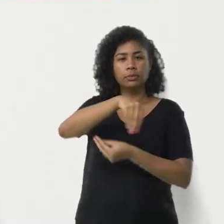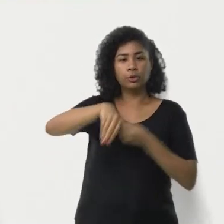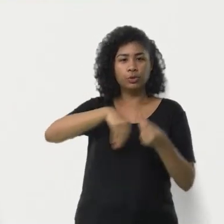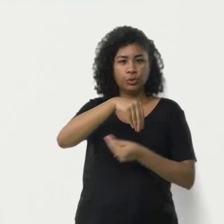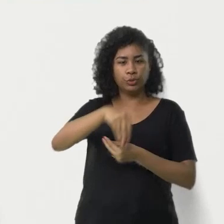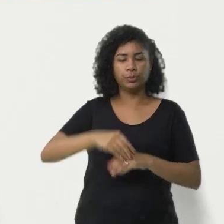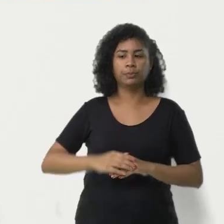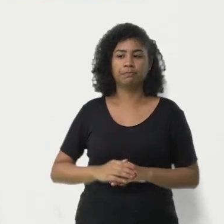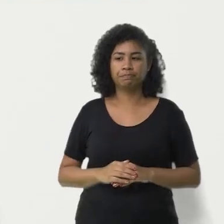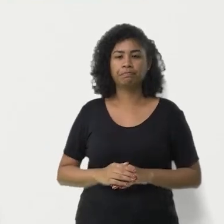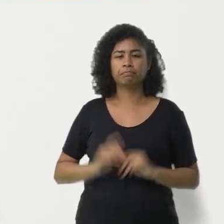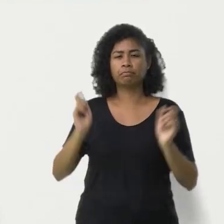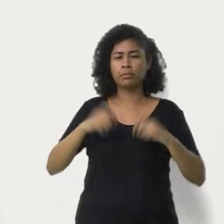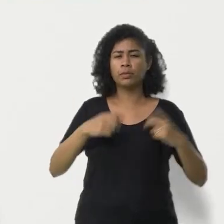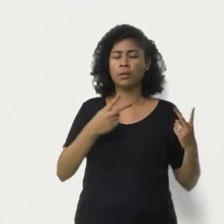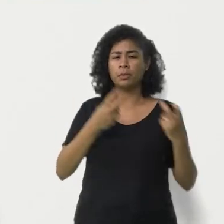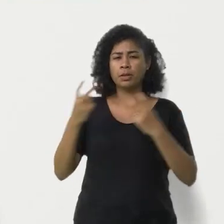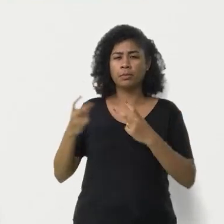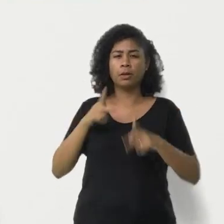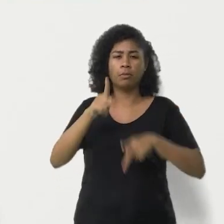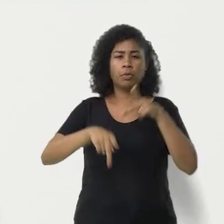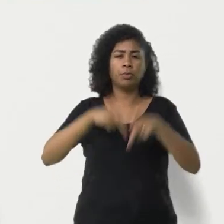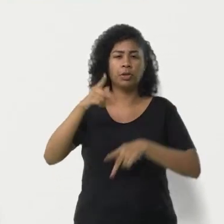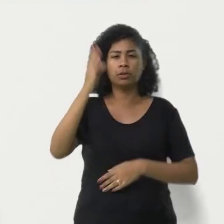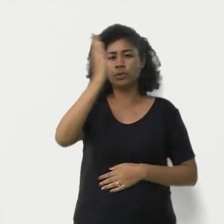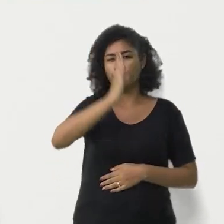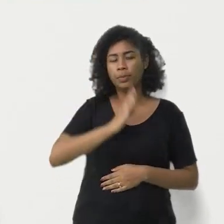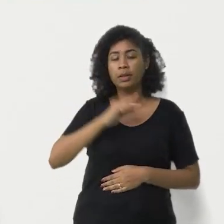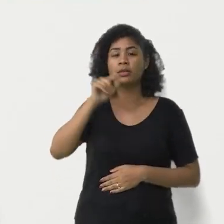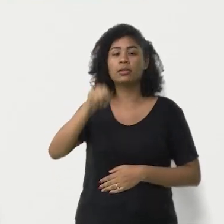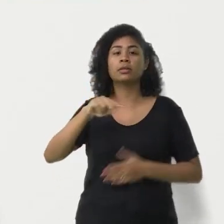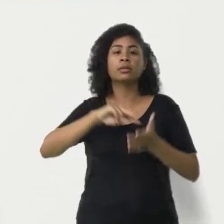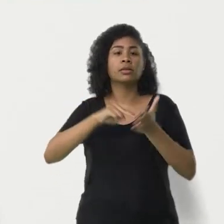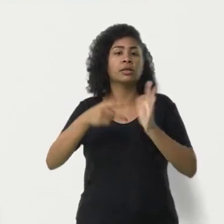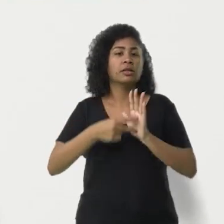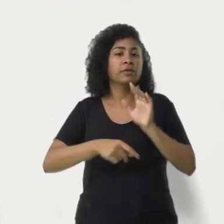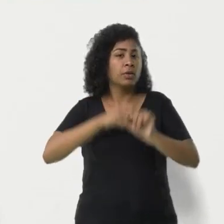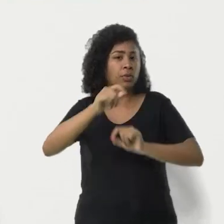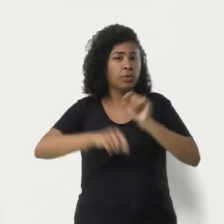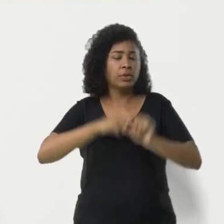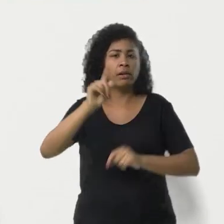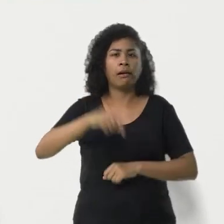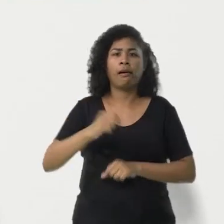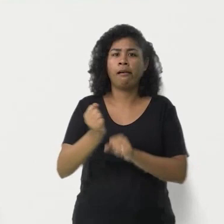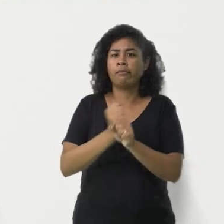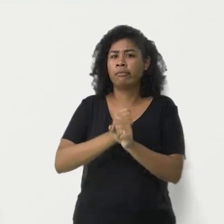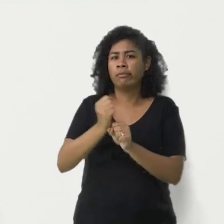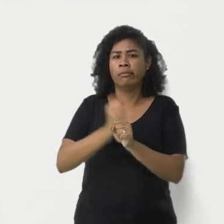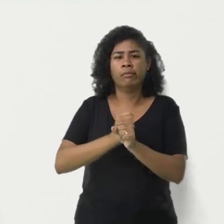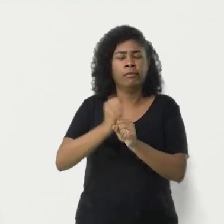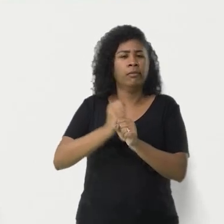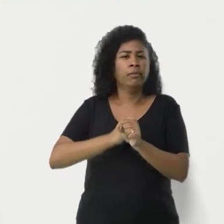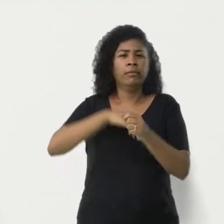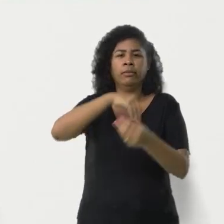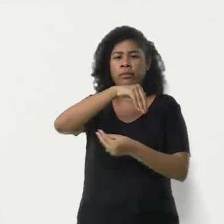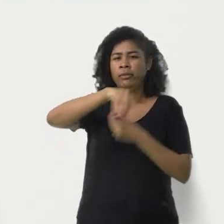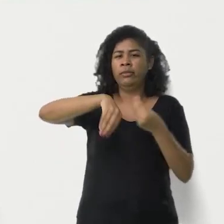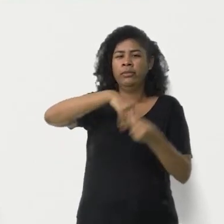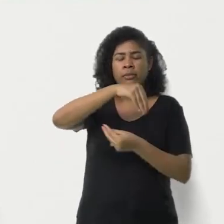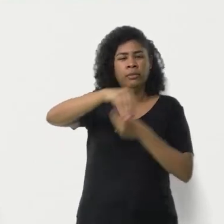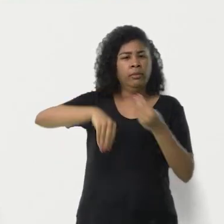verificar, gente, que o povo brasileiro, ele vai ser o resultado aí de séculos dessa mistura, tá?